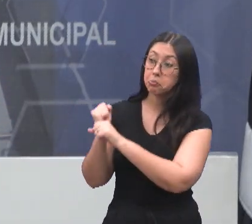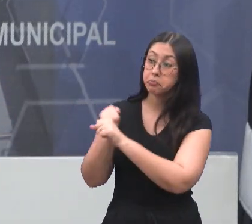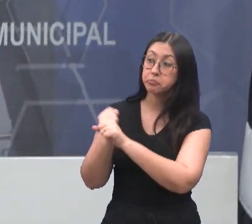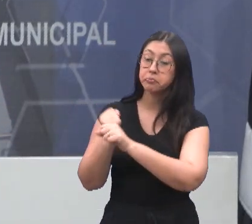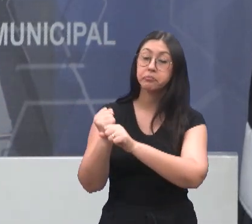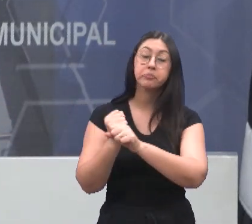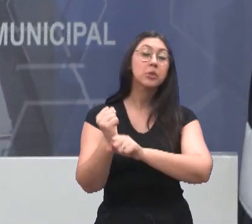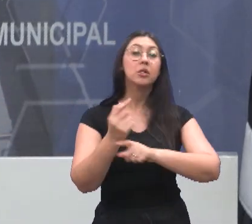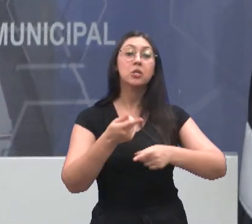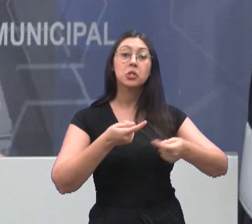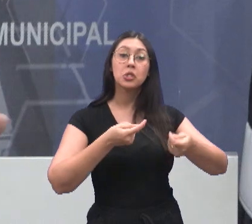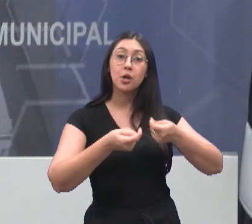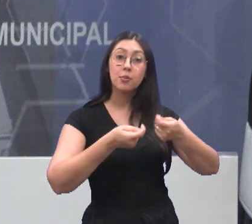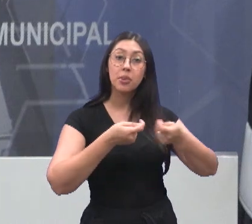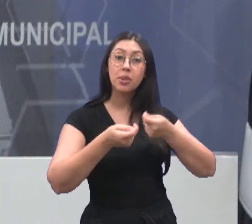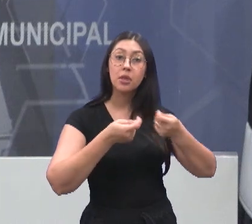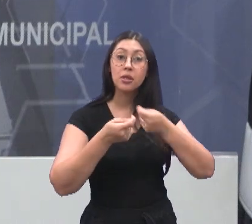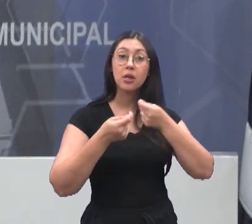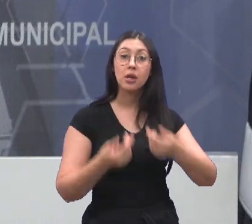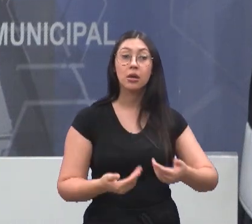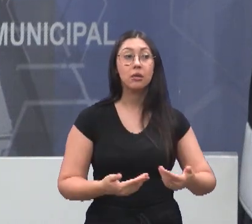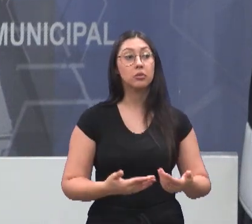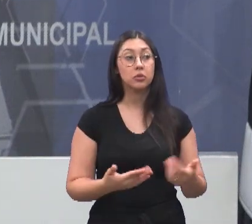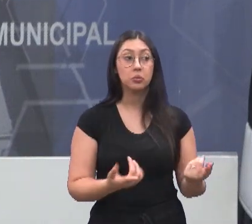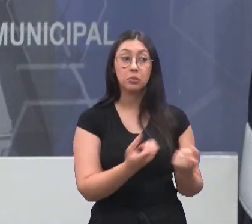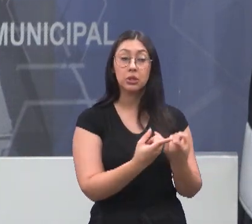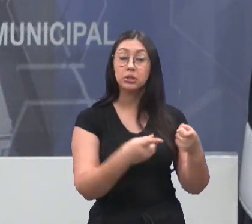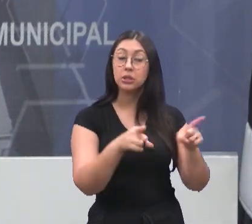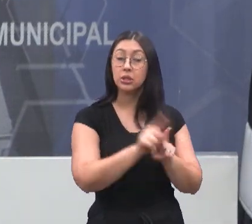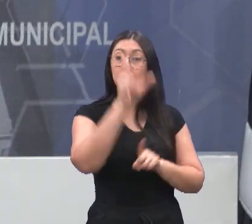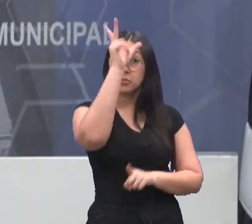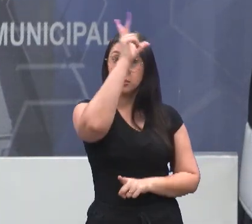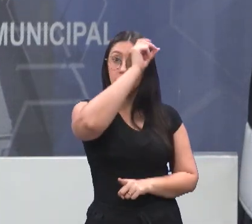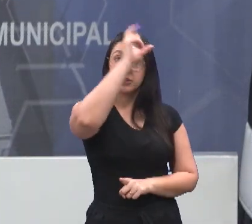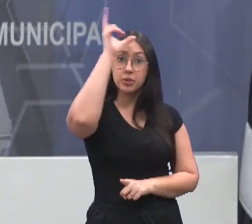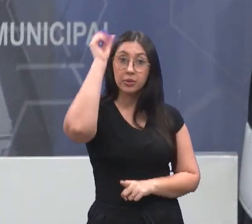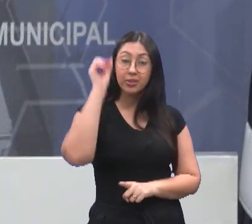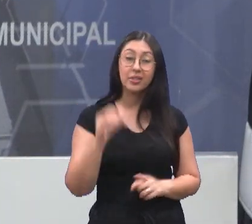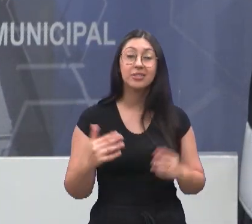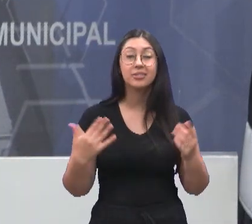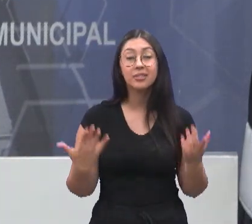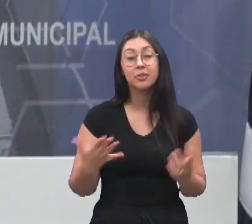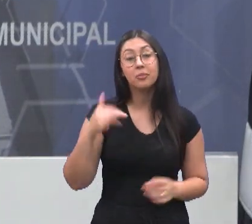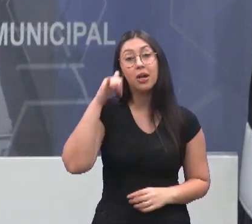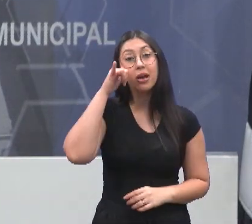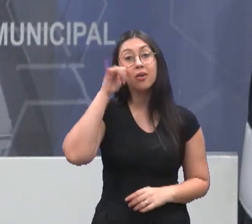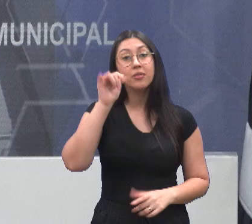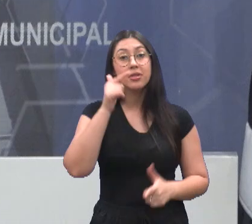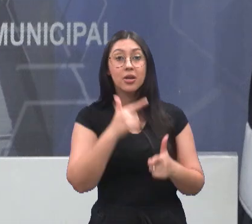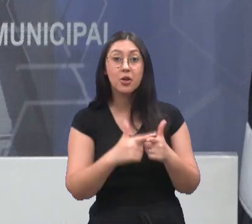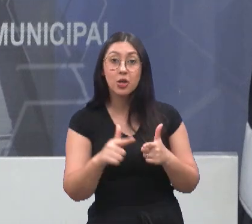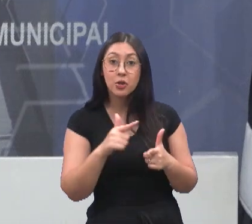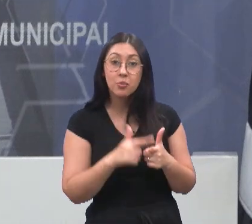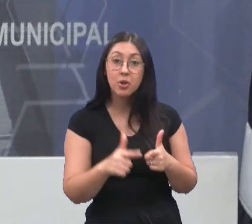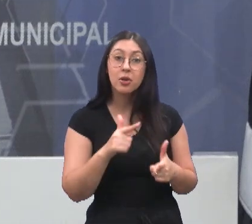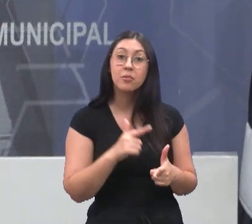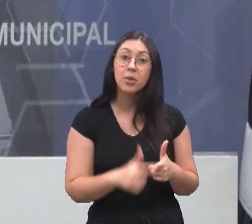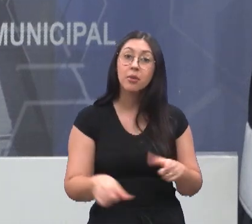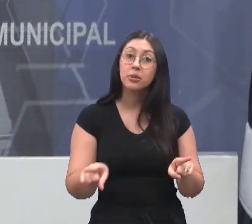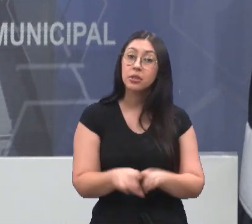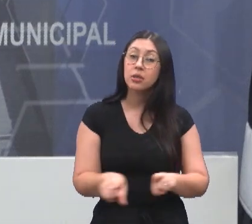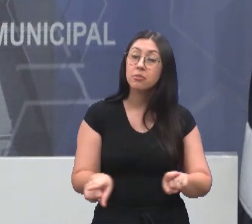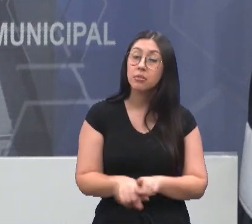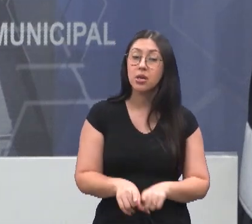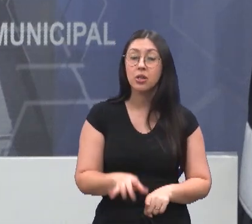estava ali sob a intervenção da Prefeitura. Então, para que isso não aconteça com futuros